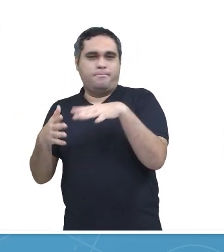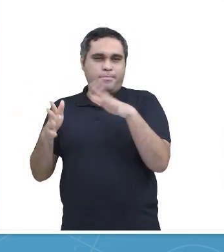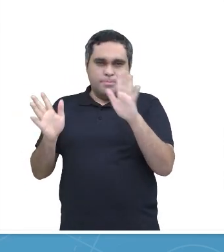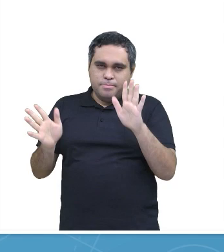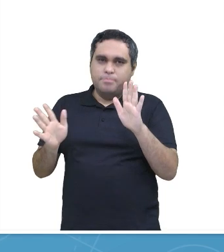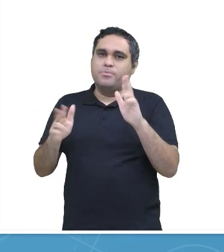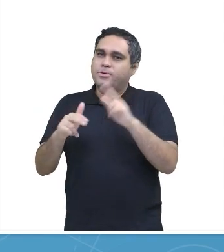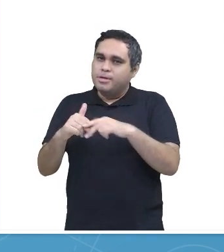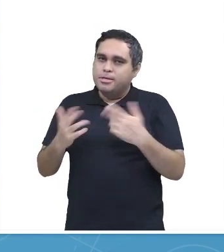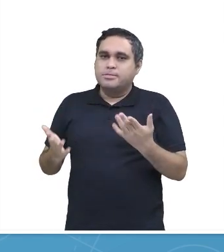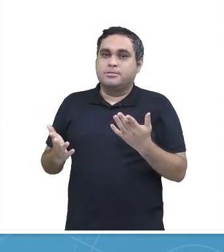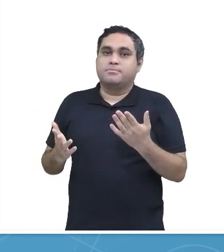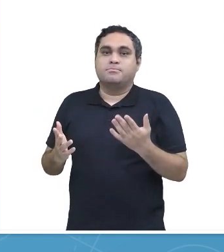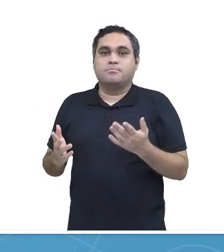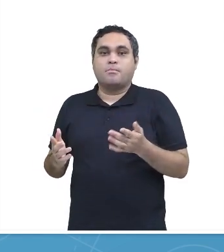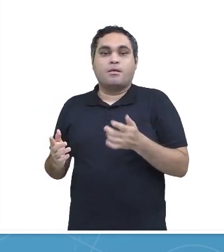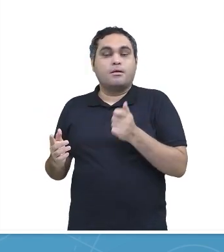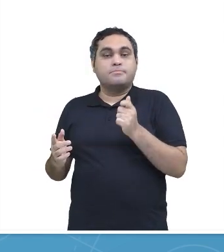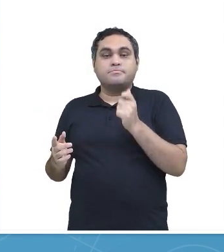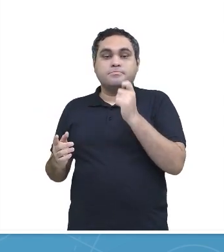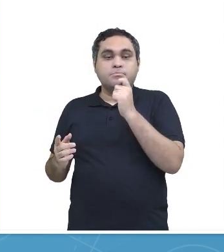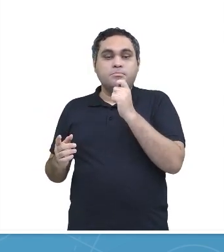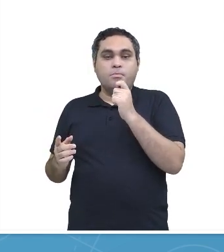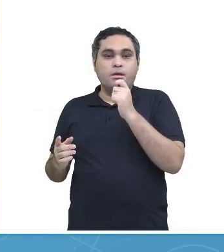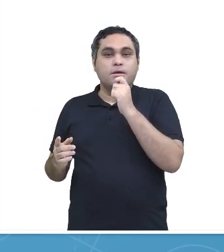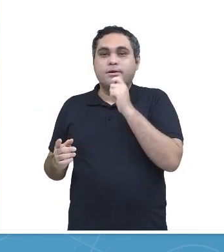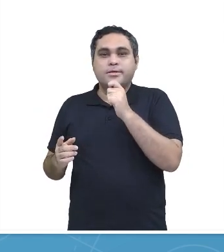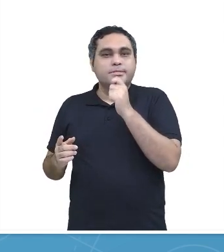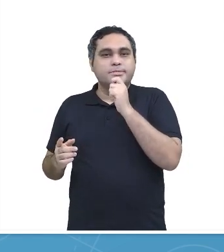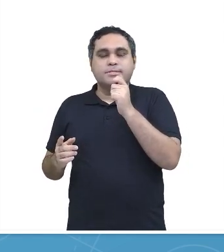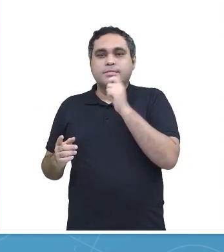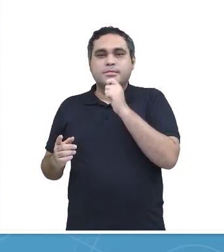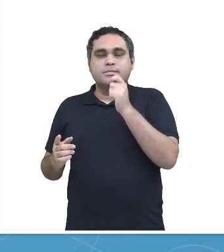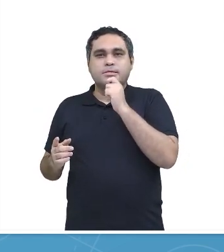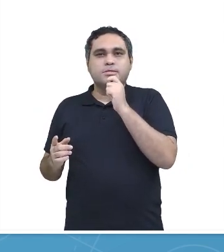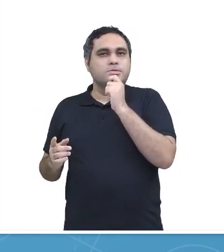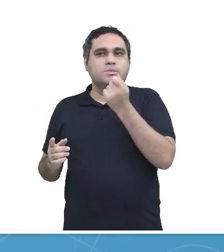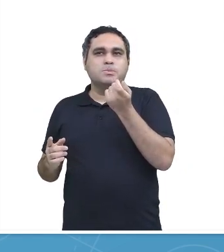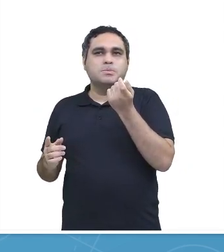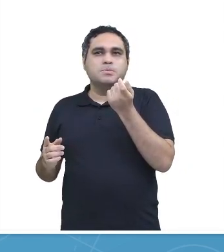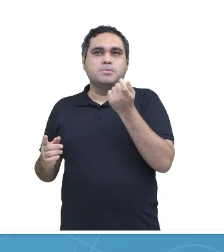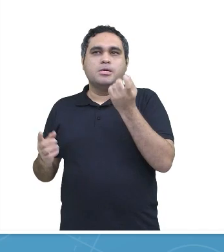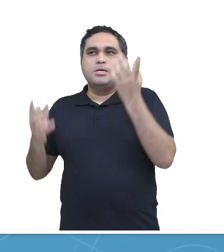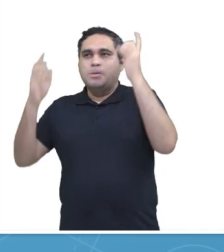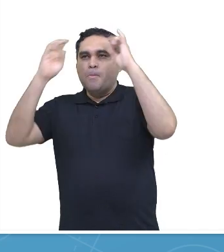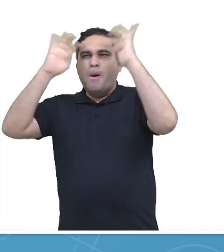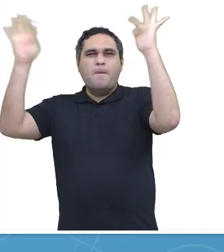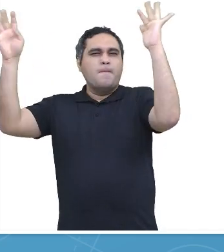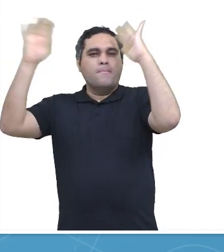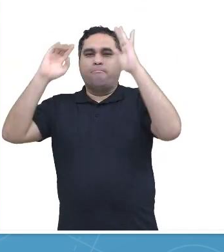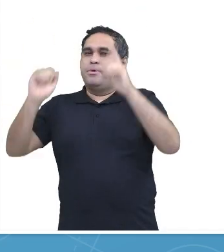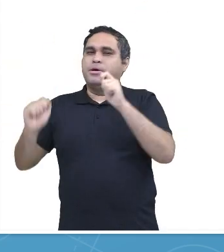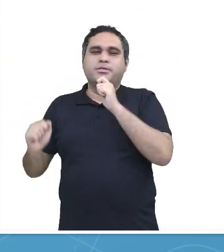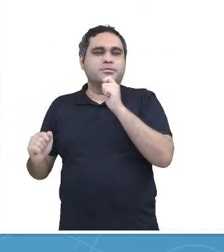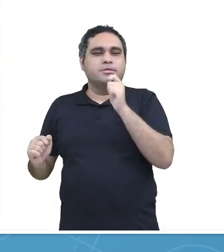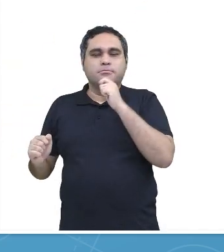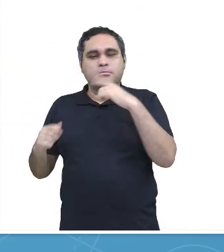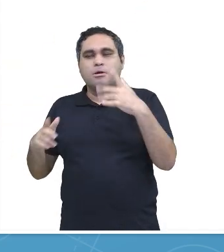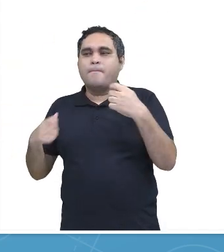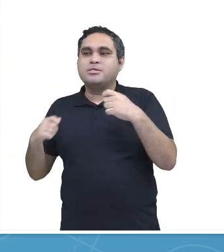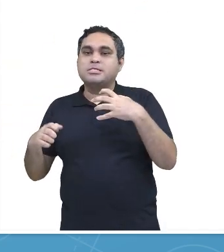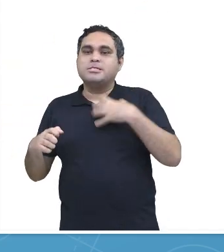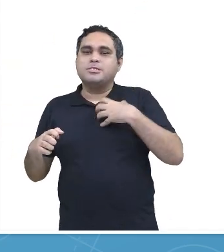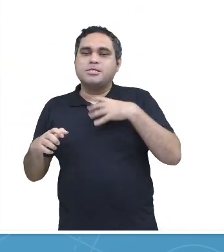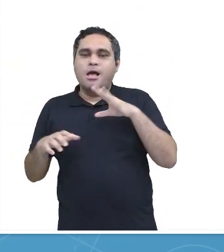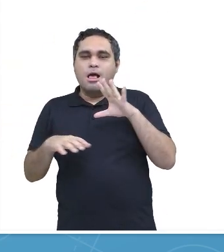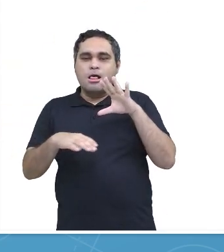de abstração, certo? Então, a criança ela precisa tocar, ela precisa sentir, porque é dessa forma